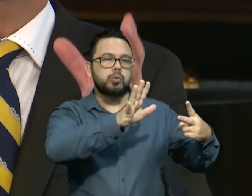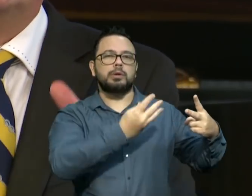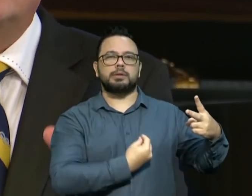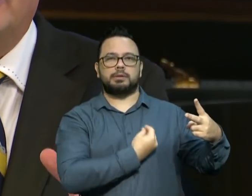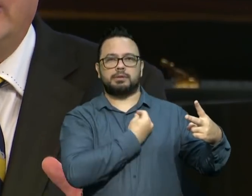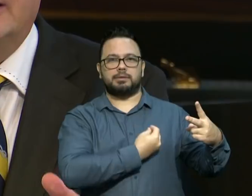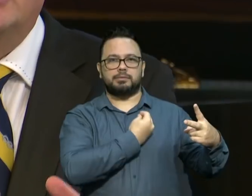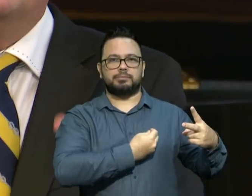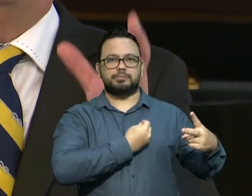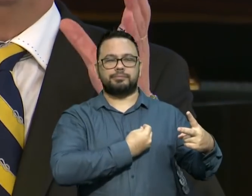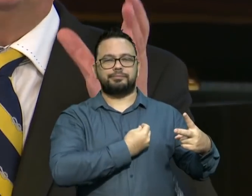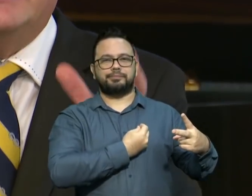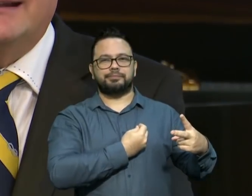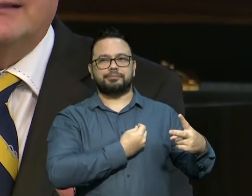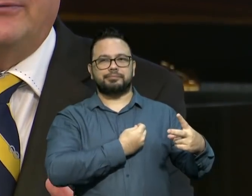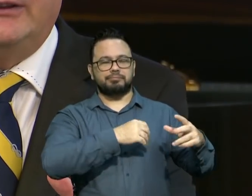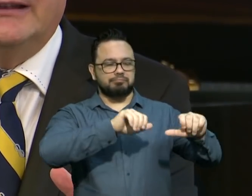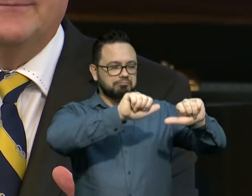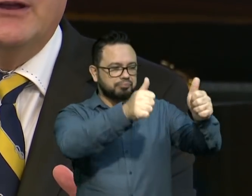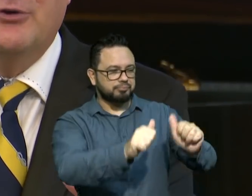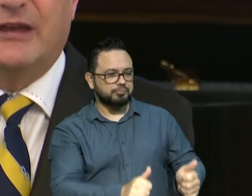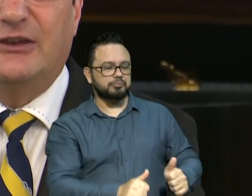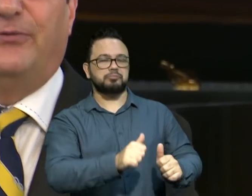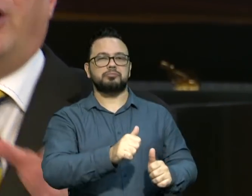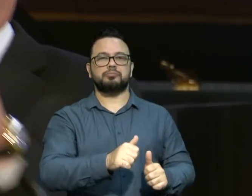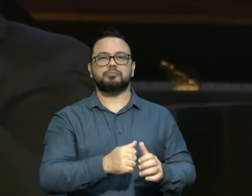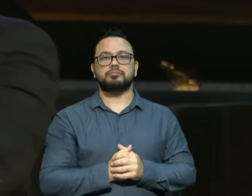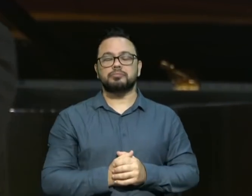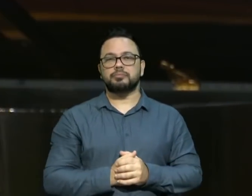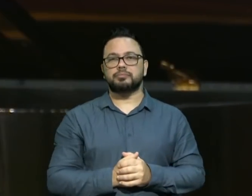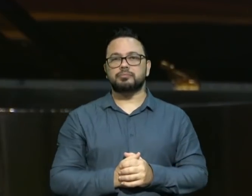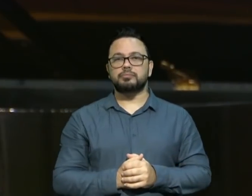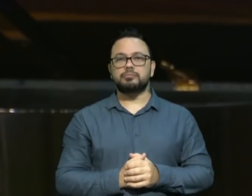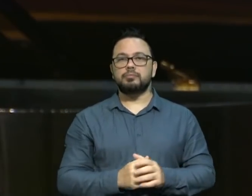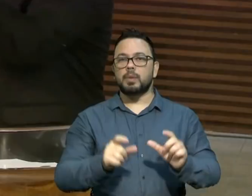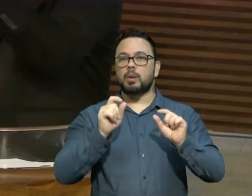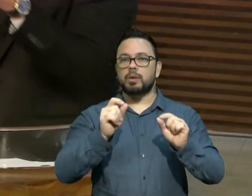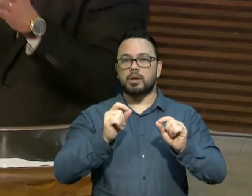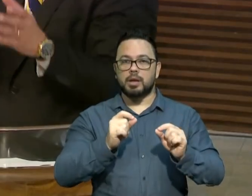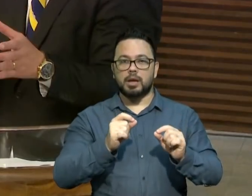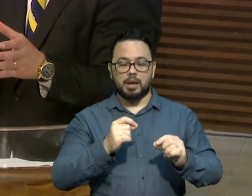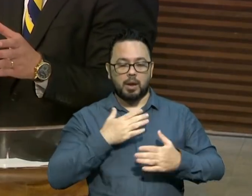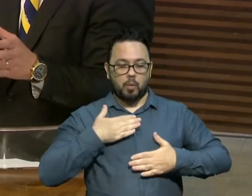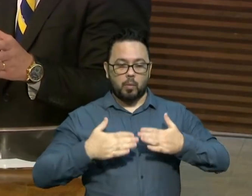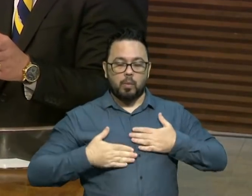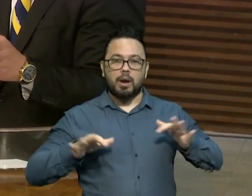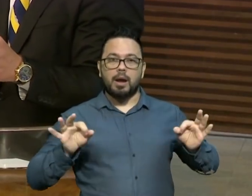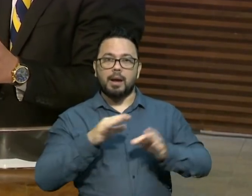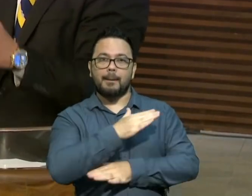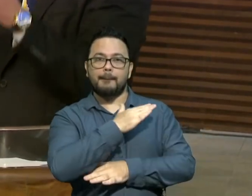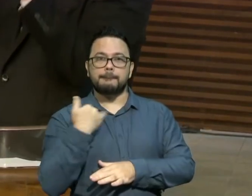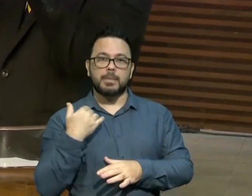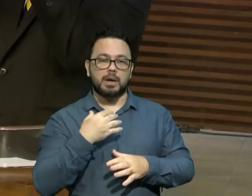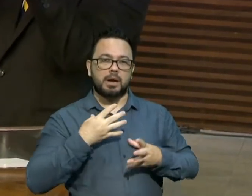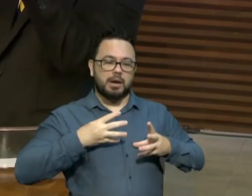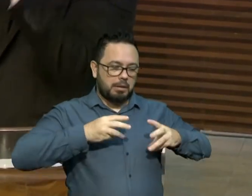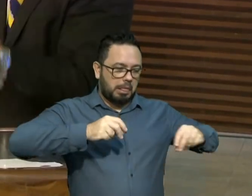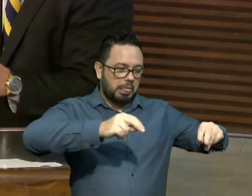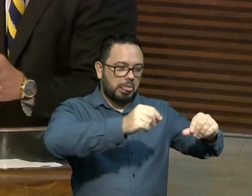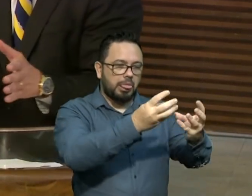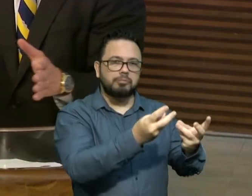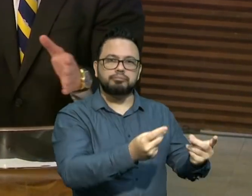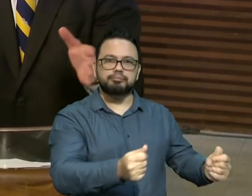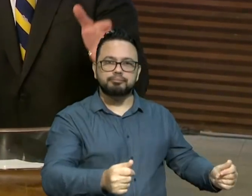o dom da vida o poder da vida o que que volta para Deus o poder da vida o homem não